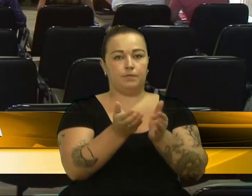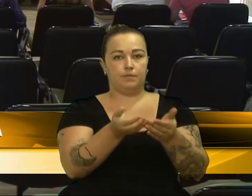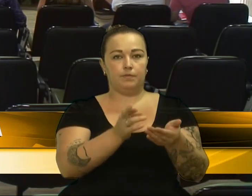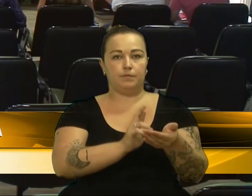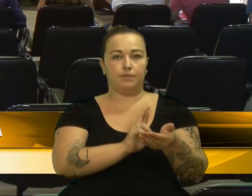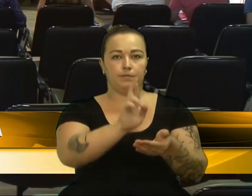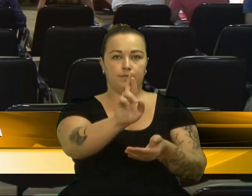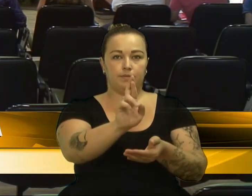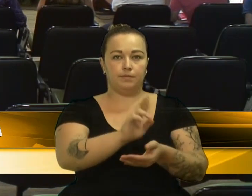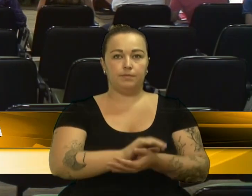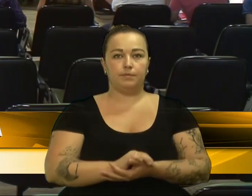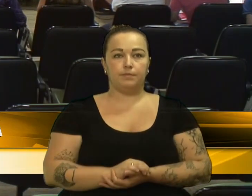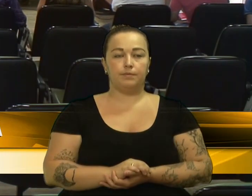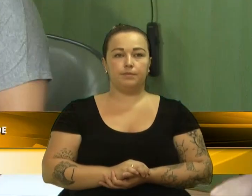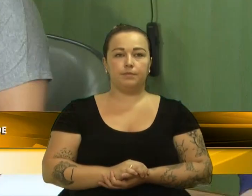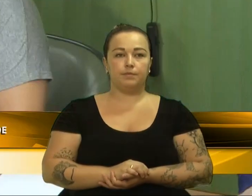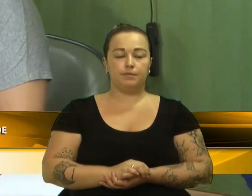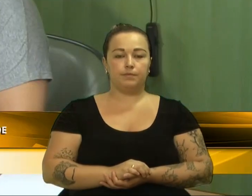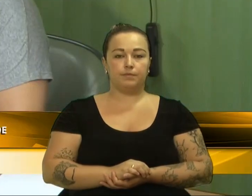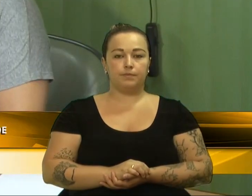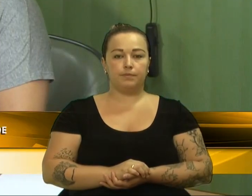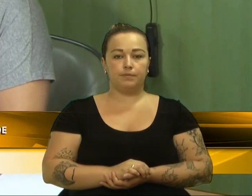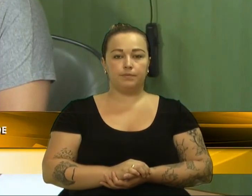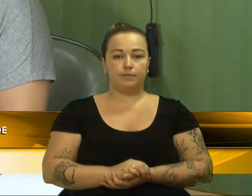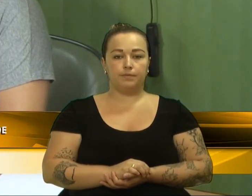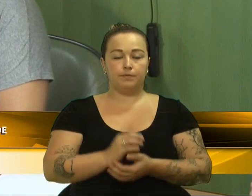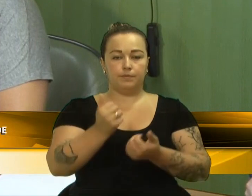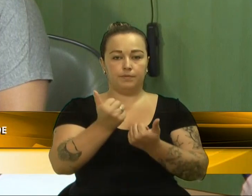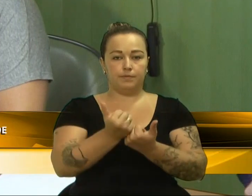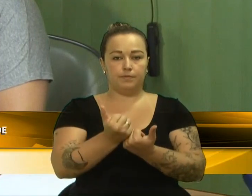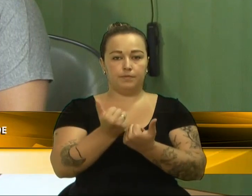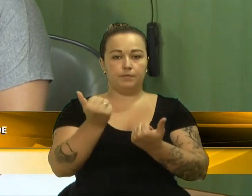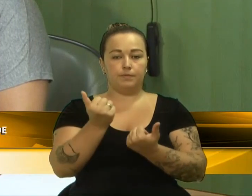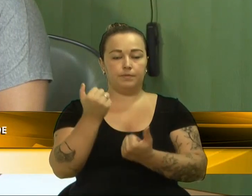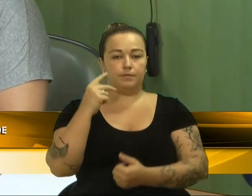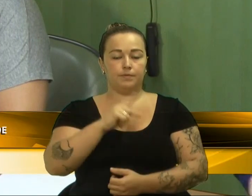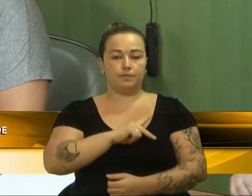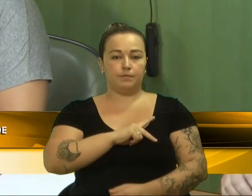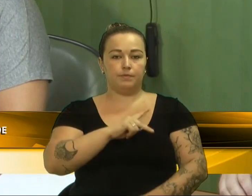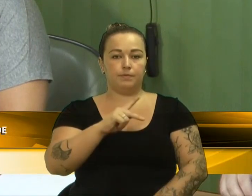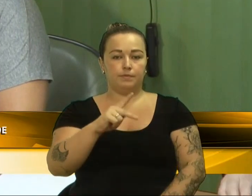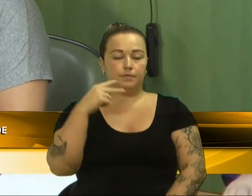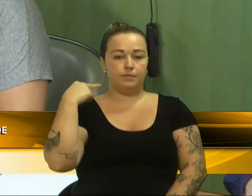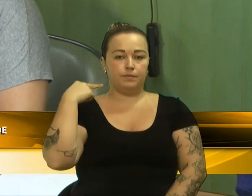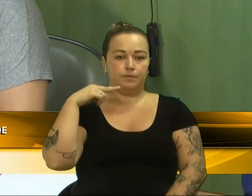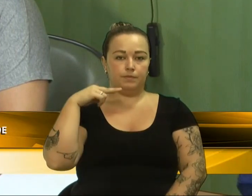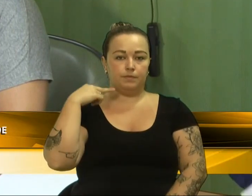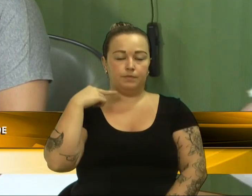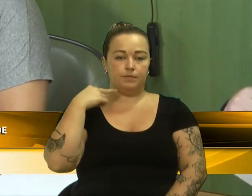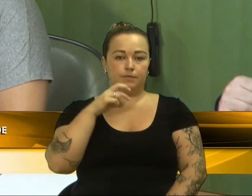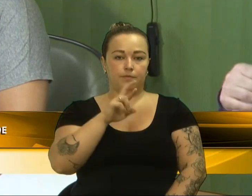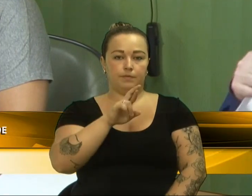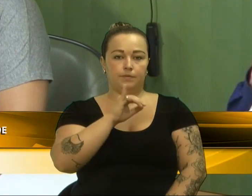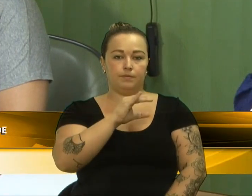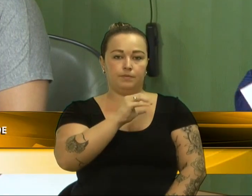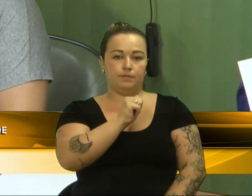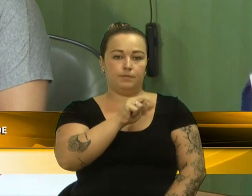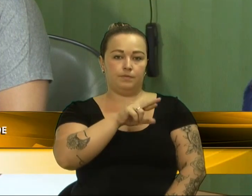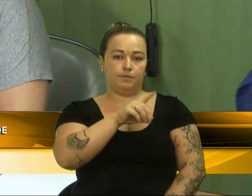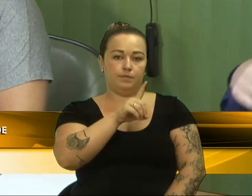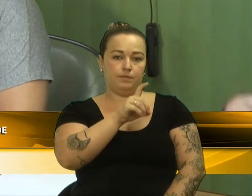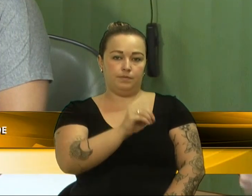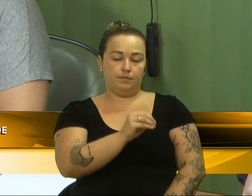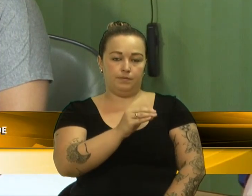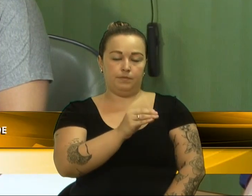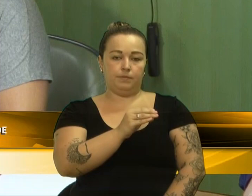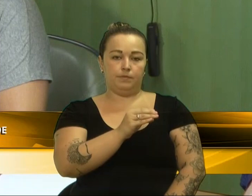representativa. Mesa diretora: Presidente, vereador Ricardo Daneluz, do PDT. Primeiro presidente, vereador